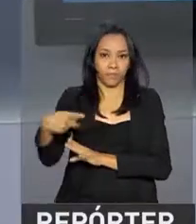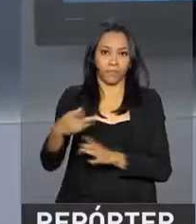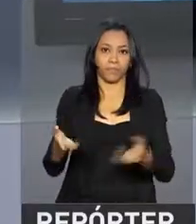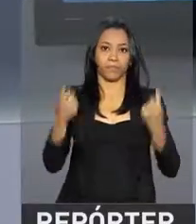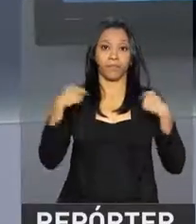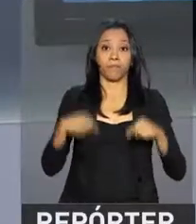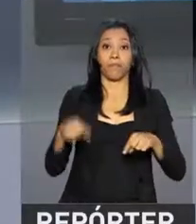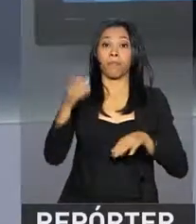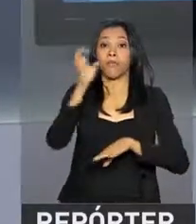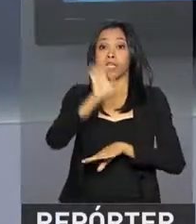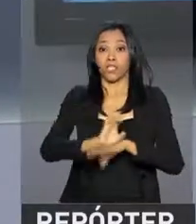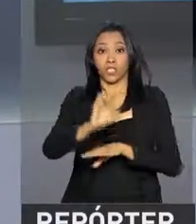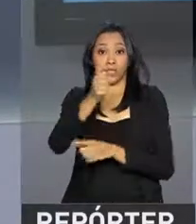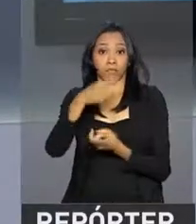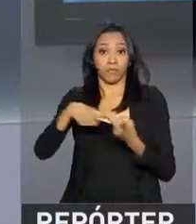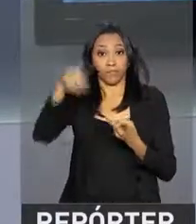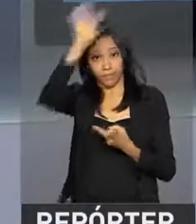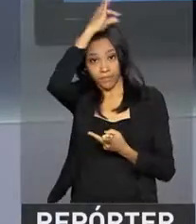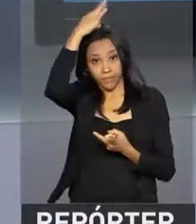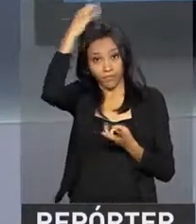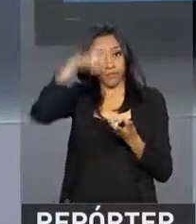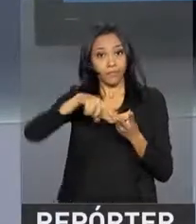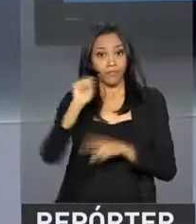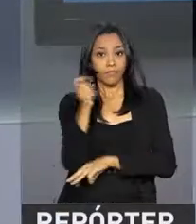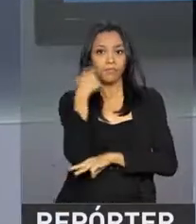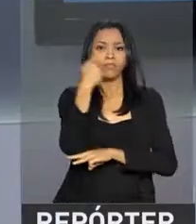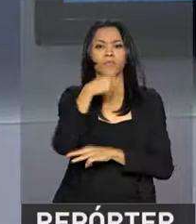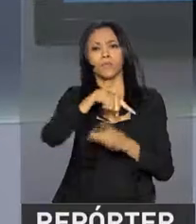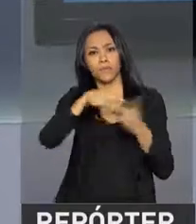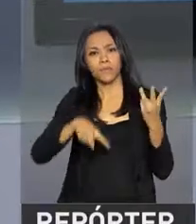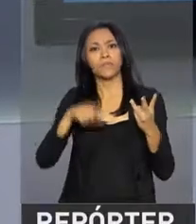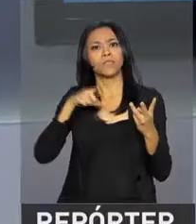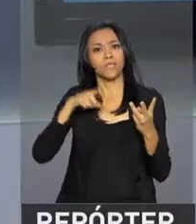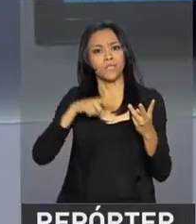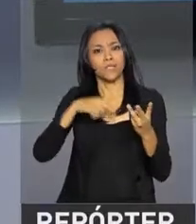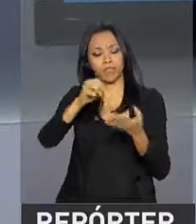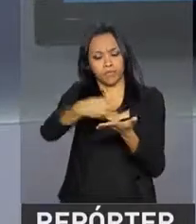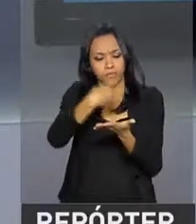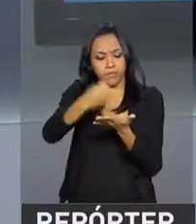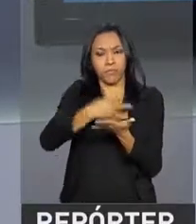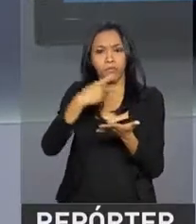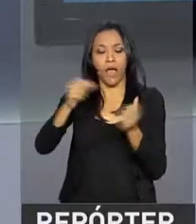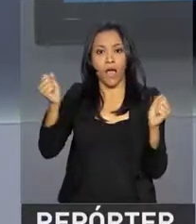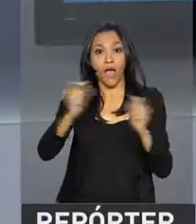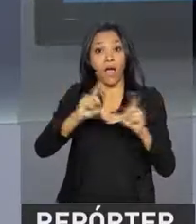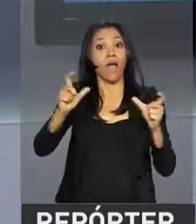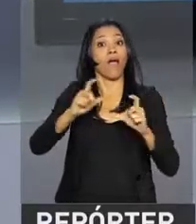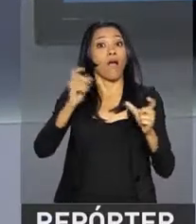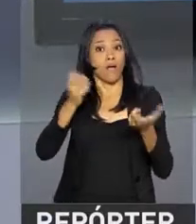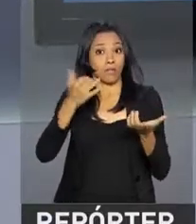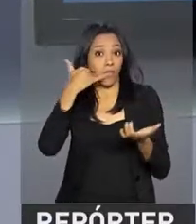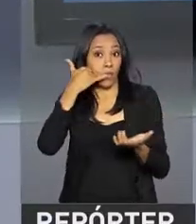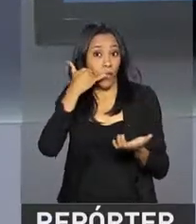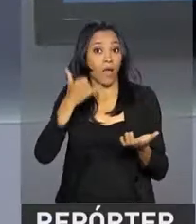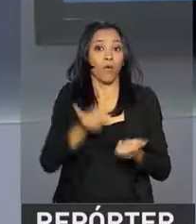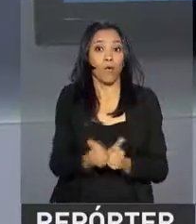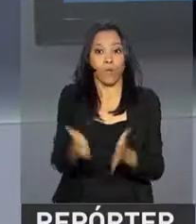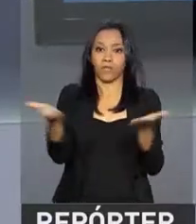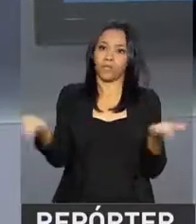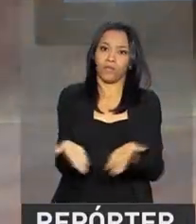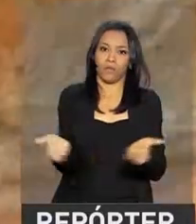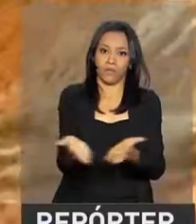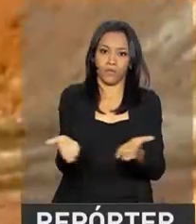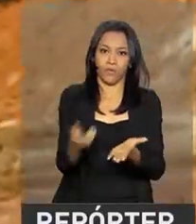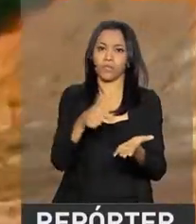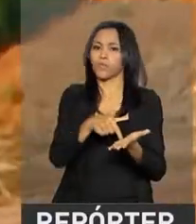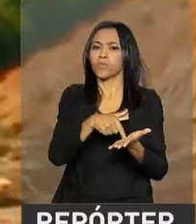Janeiro, Espírito Santo e Rio Grande do Sul começam a receber alertas de desastres naturais pelo celular a partir de hoje. O